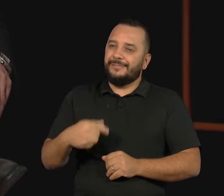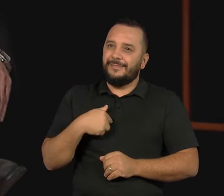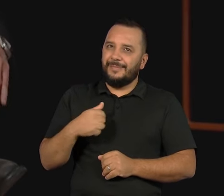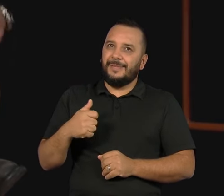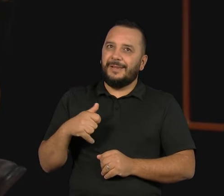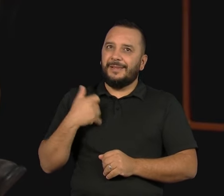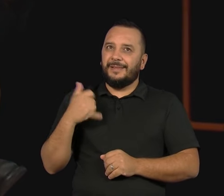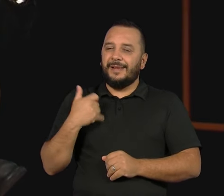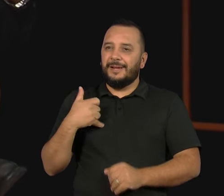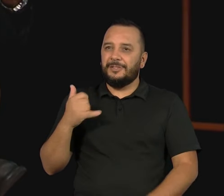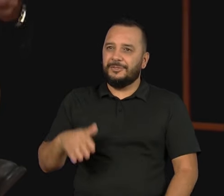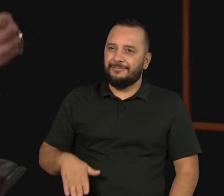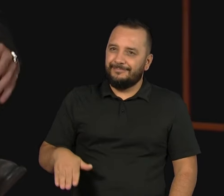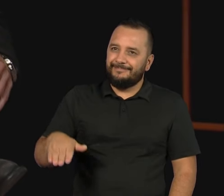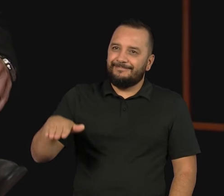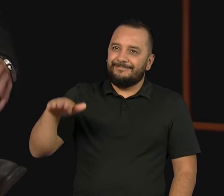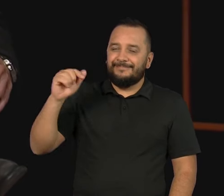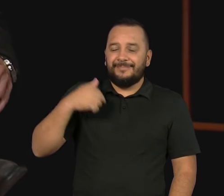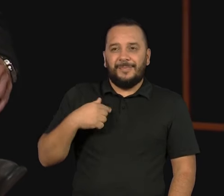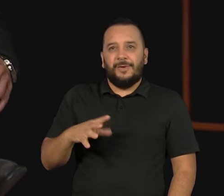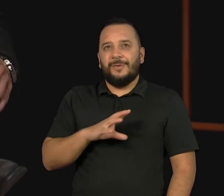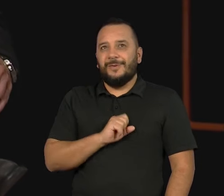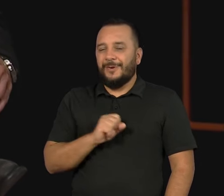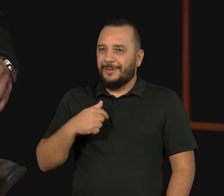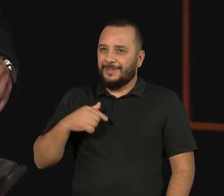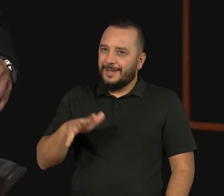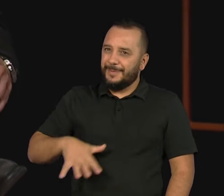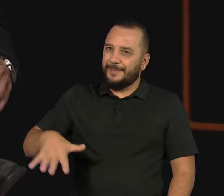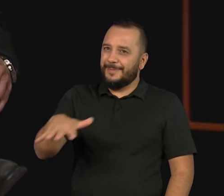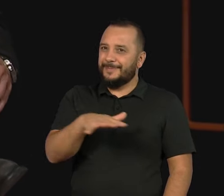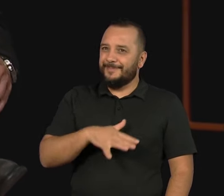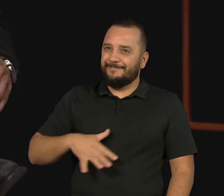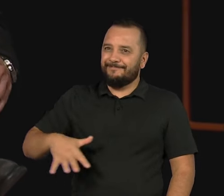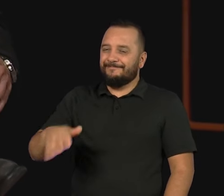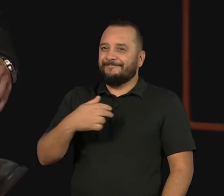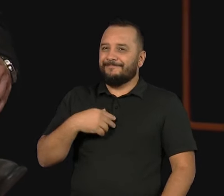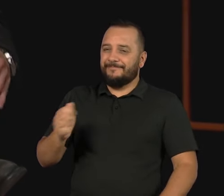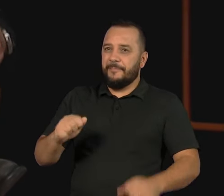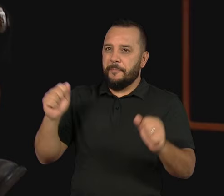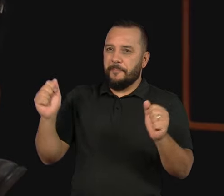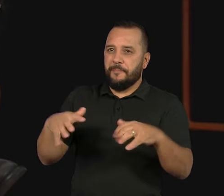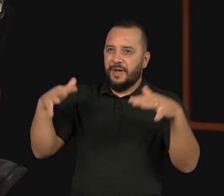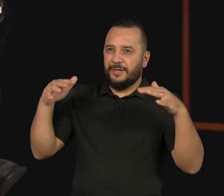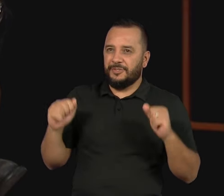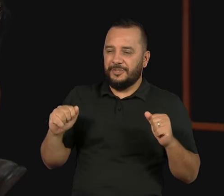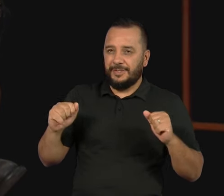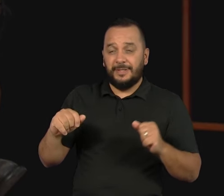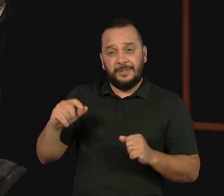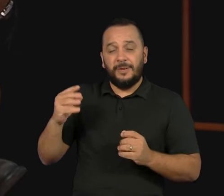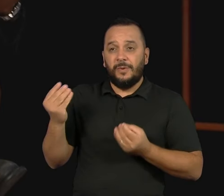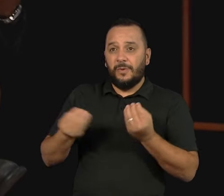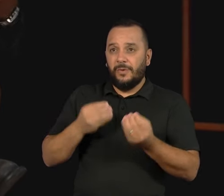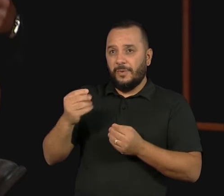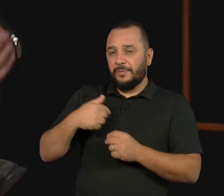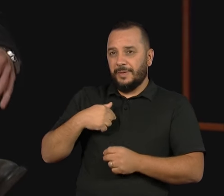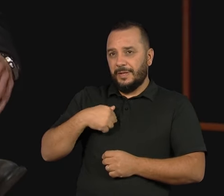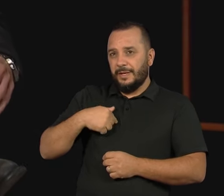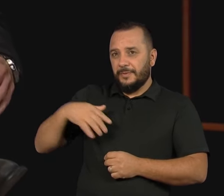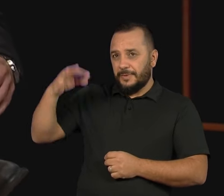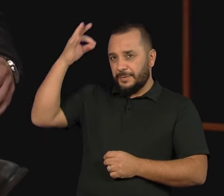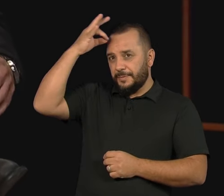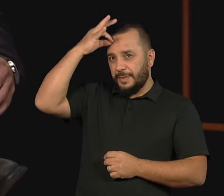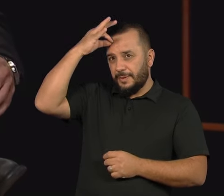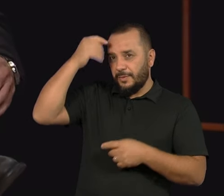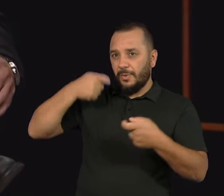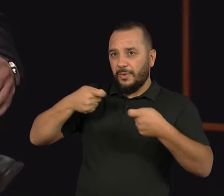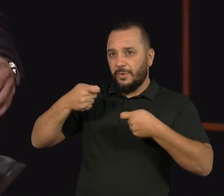procurei entender esse mundo mágico em que nós vivemos, um mundo em que o espírito comanda a matéria.